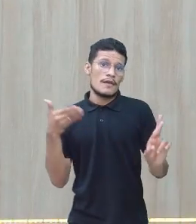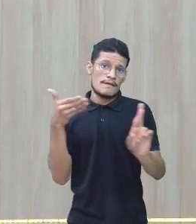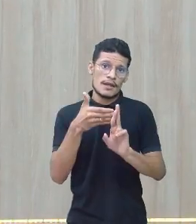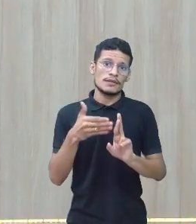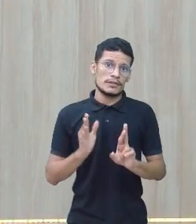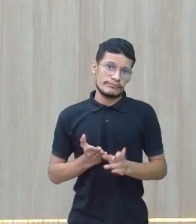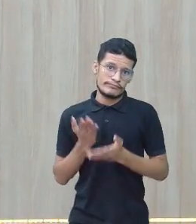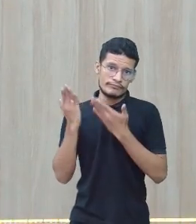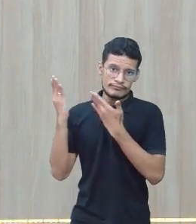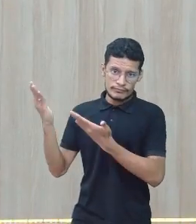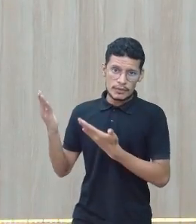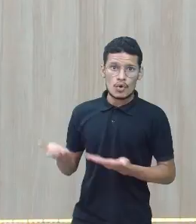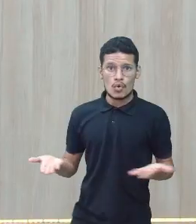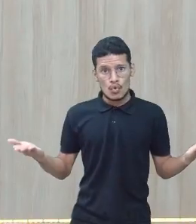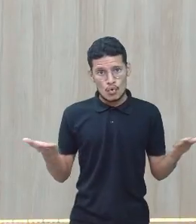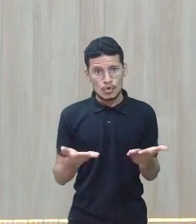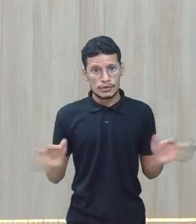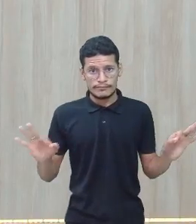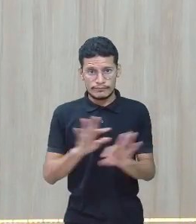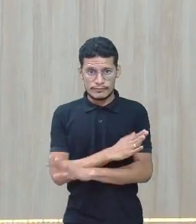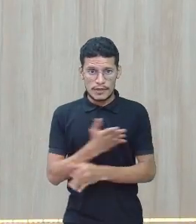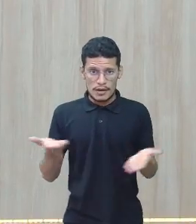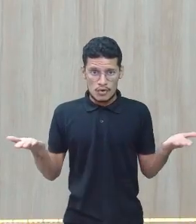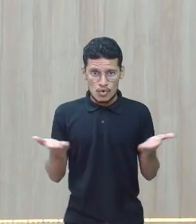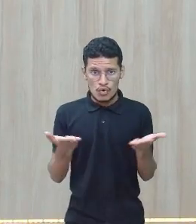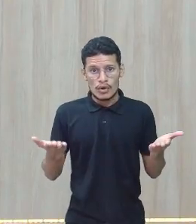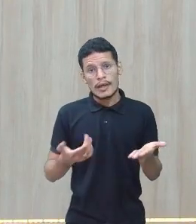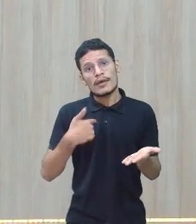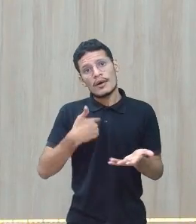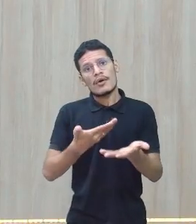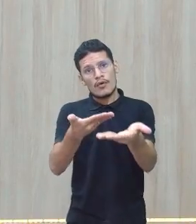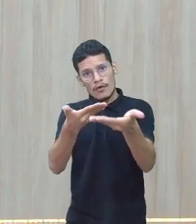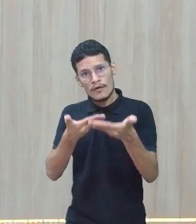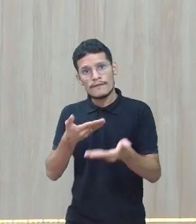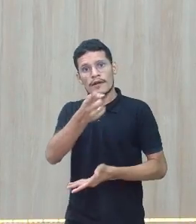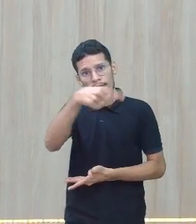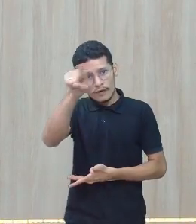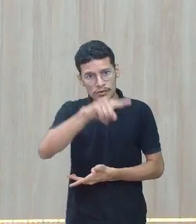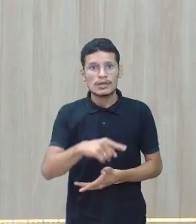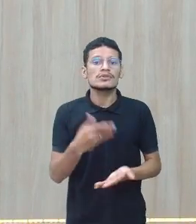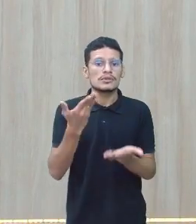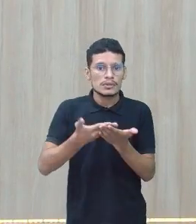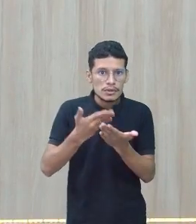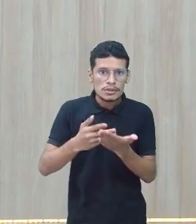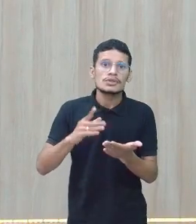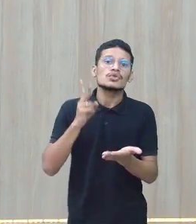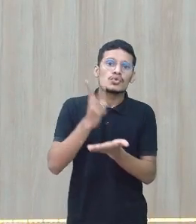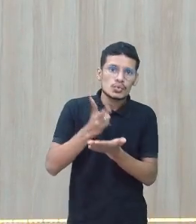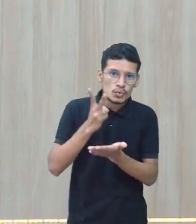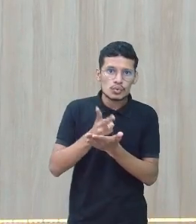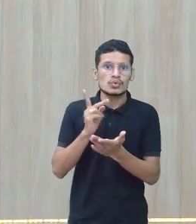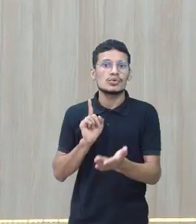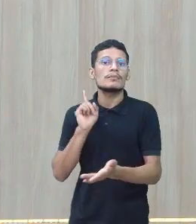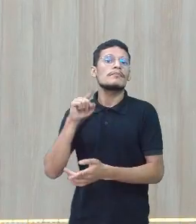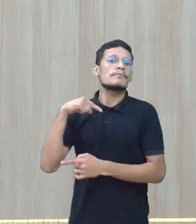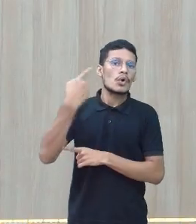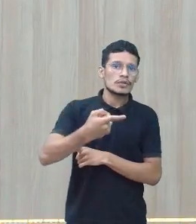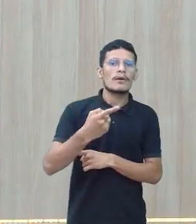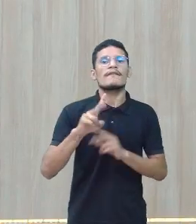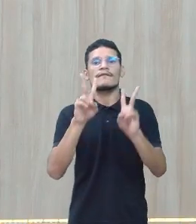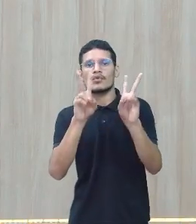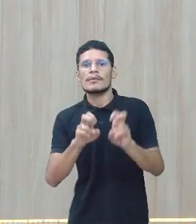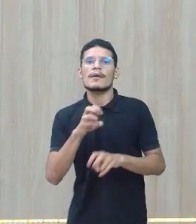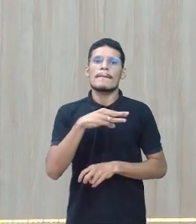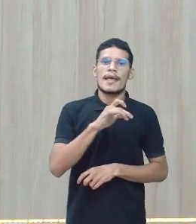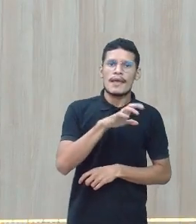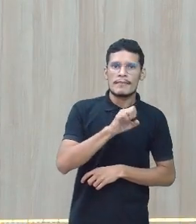referências por hoje eu termino por aqui. Quero deixar o convite para vocês, a gente continua na próxima aula falando sobre os memes e charges